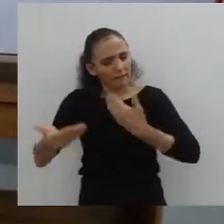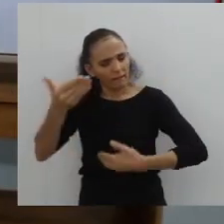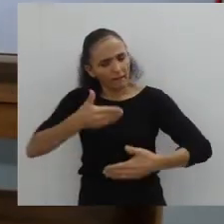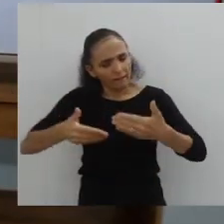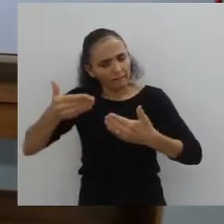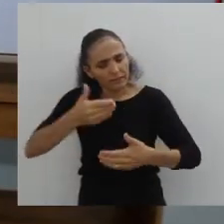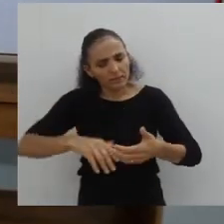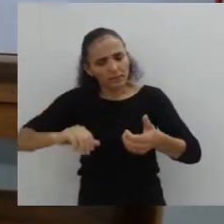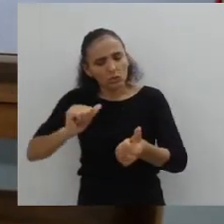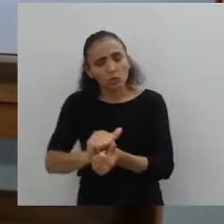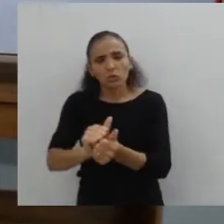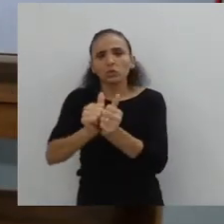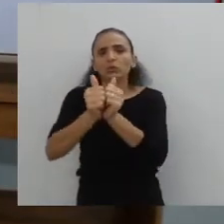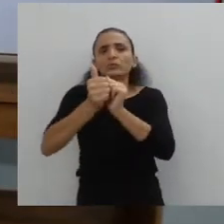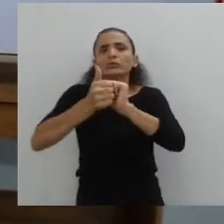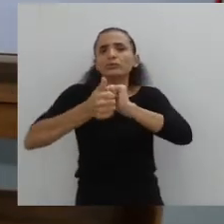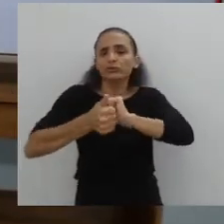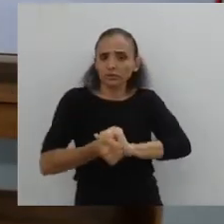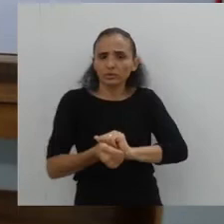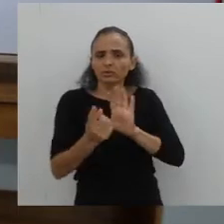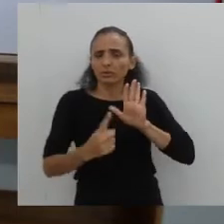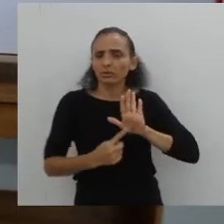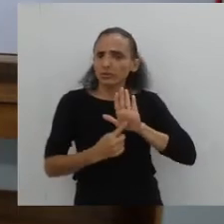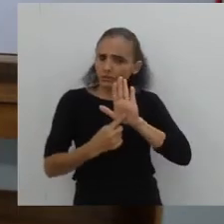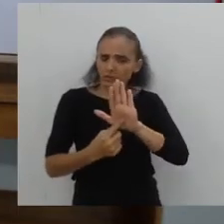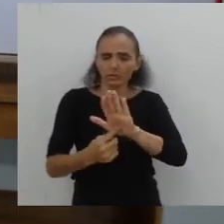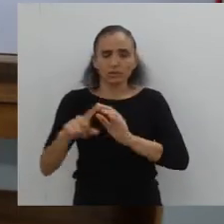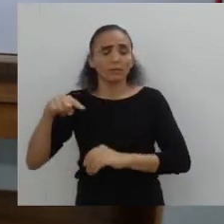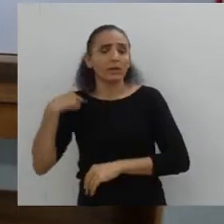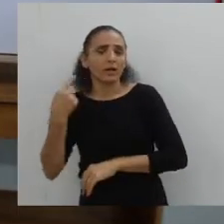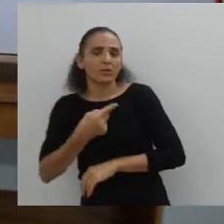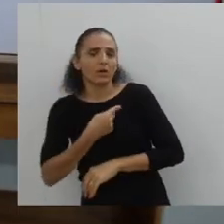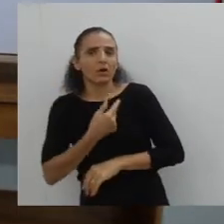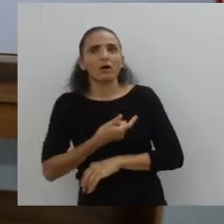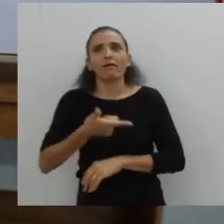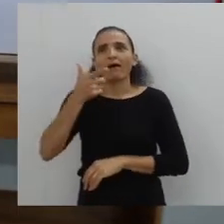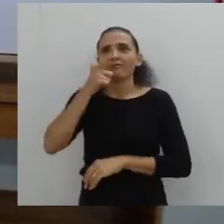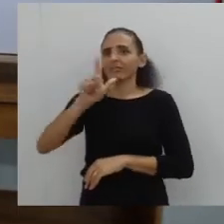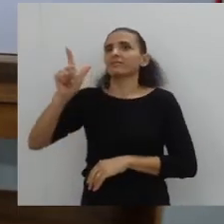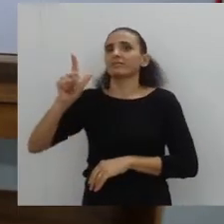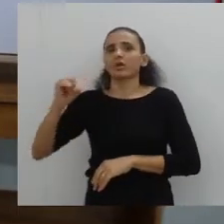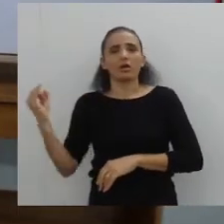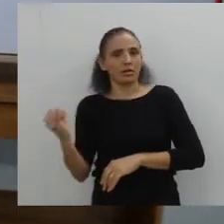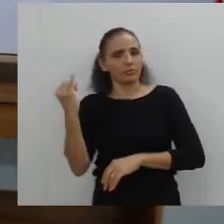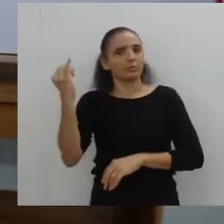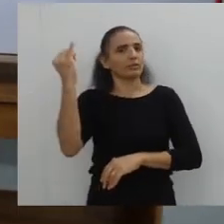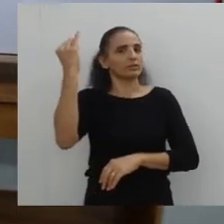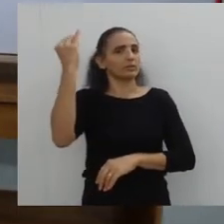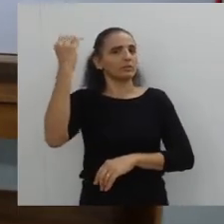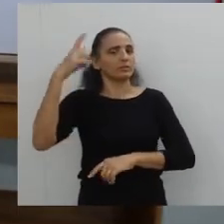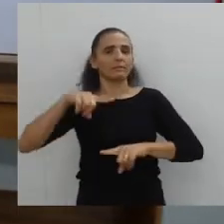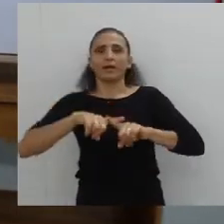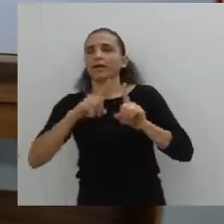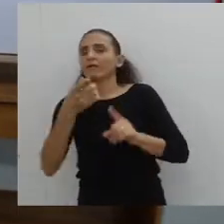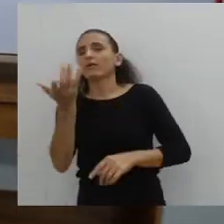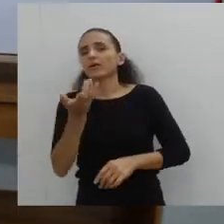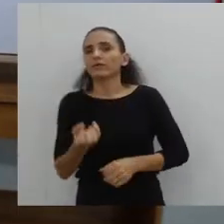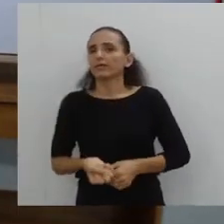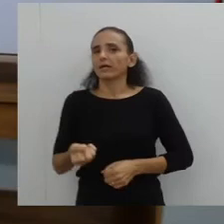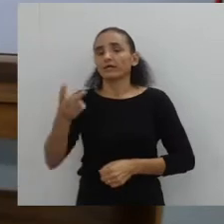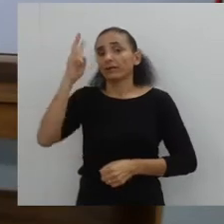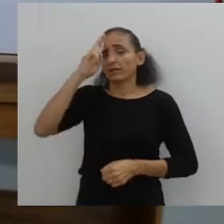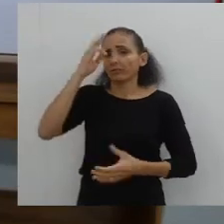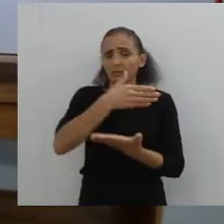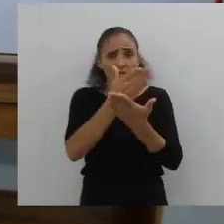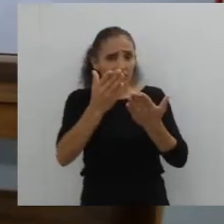ela é natural. Ela até demonstra que para nós vencer é importante. Mas aí eu quero te lembrar, qual é a